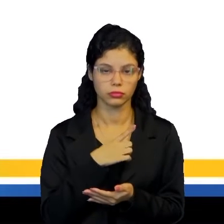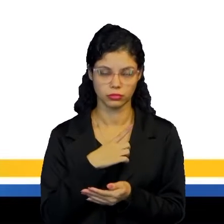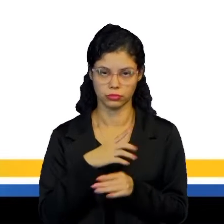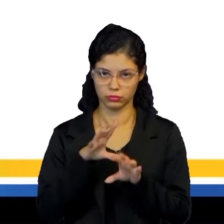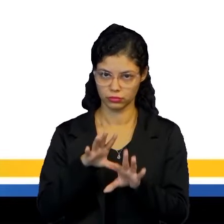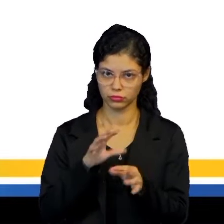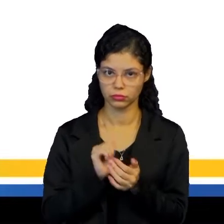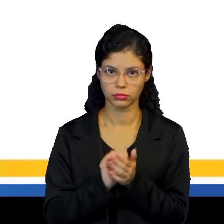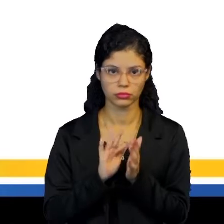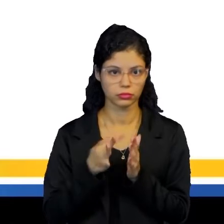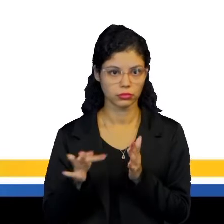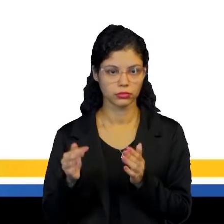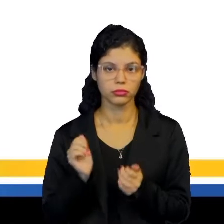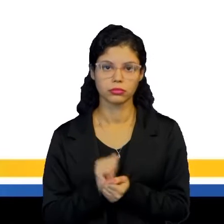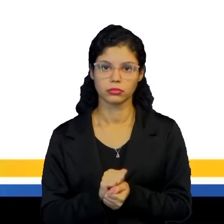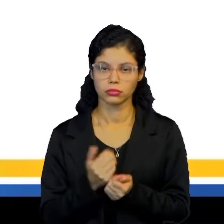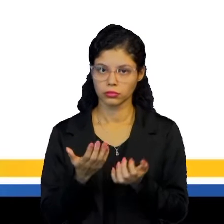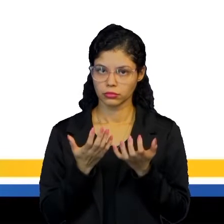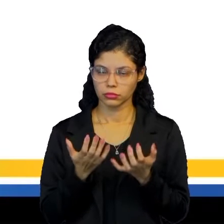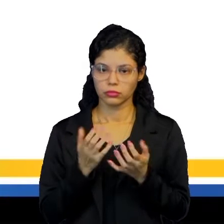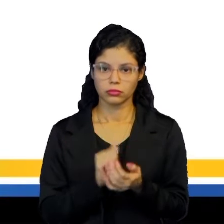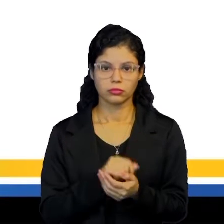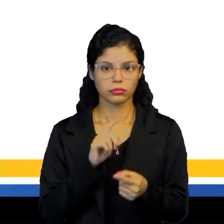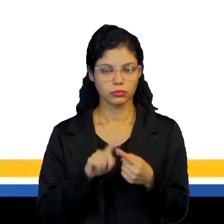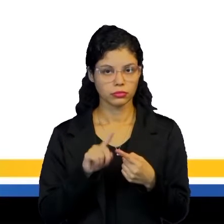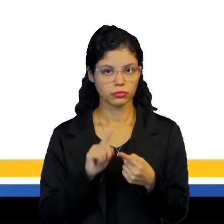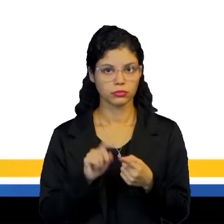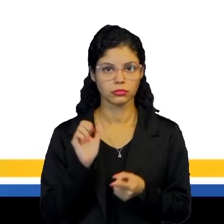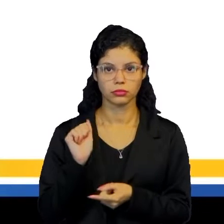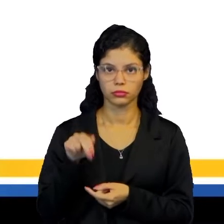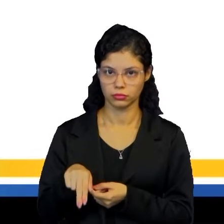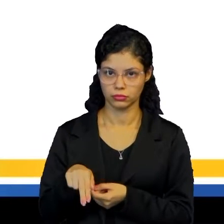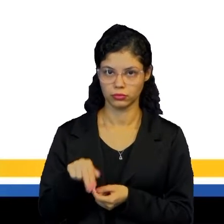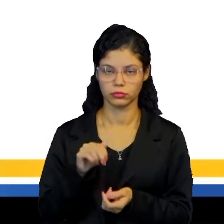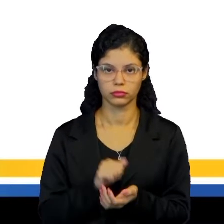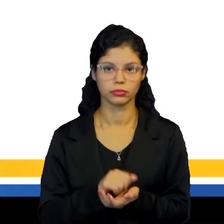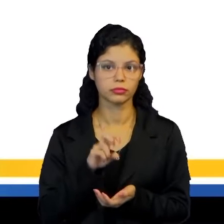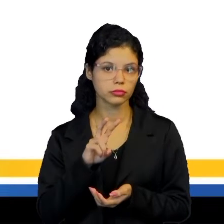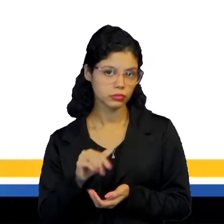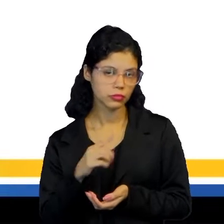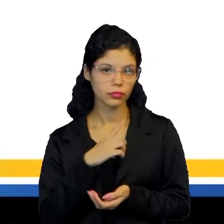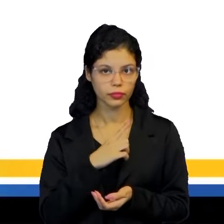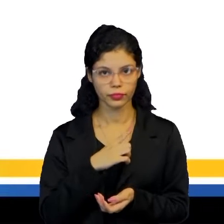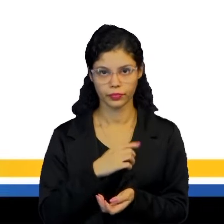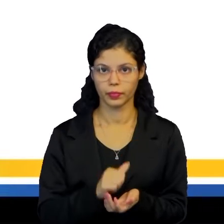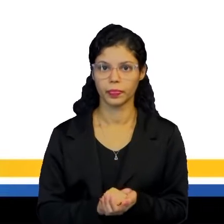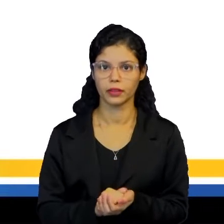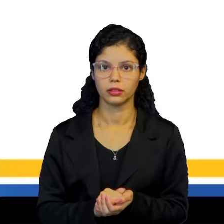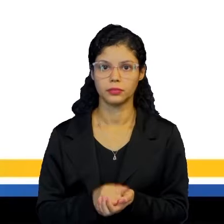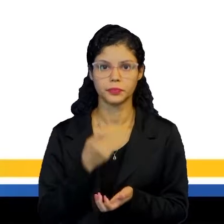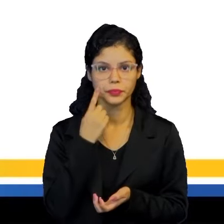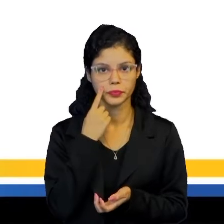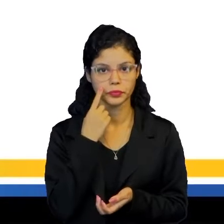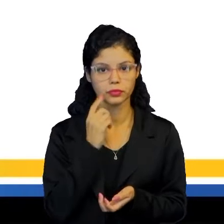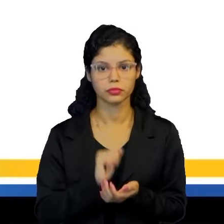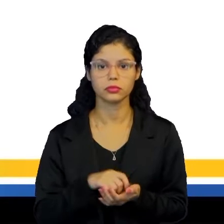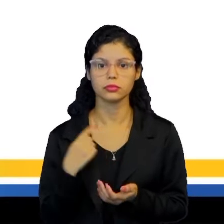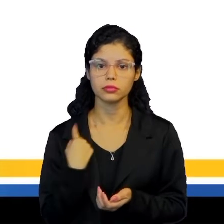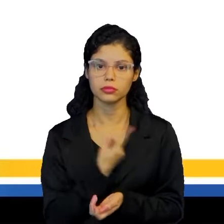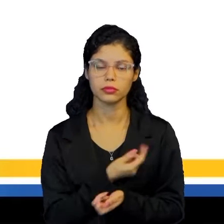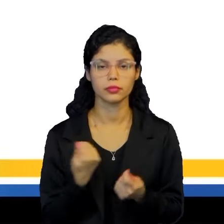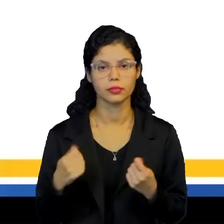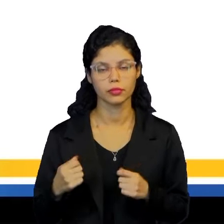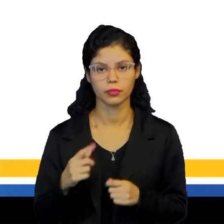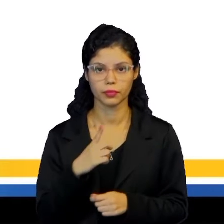aí a fórmula que a gente vai querer, porque o AN vai dar a precisão do que a gente quer